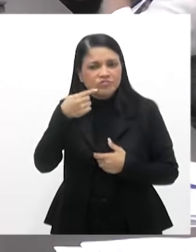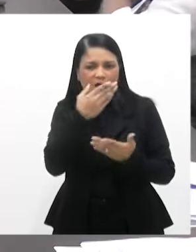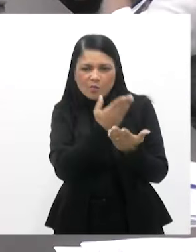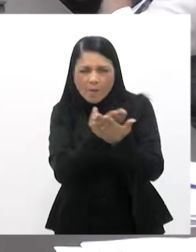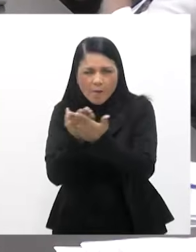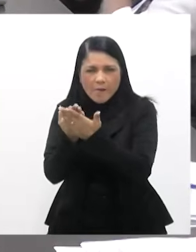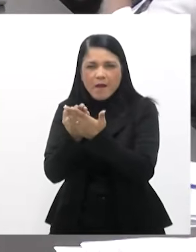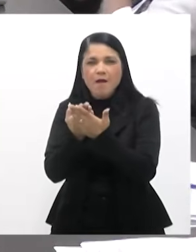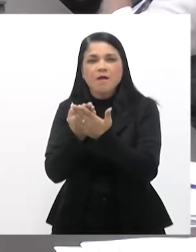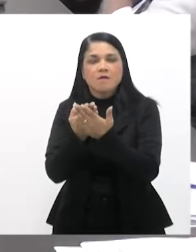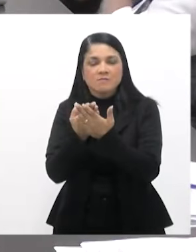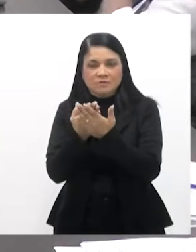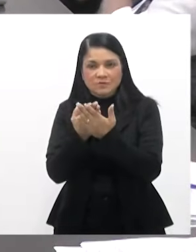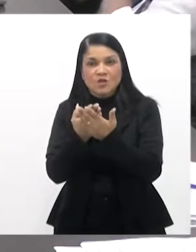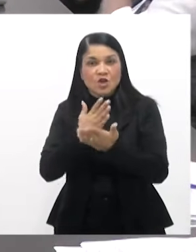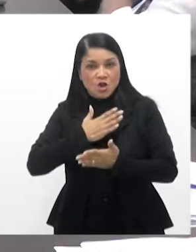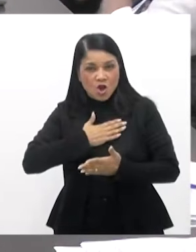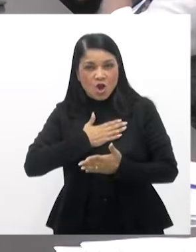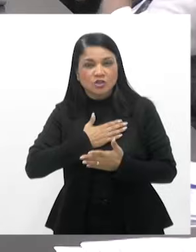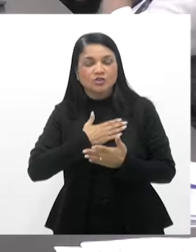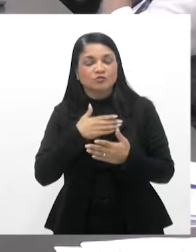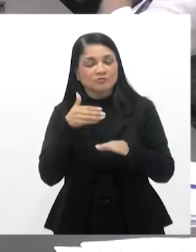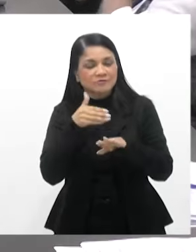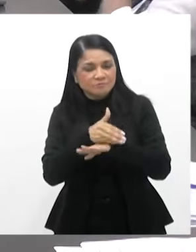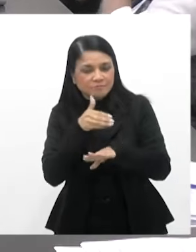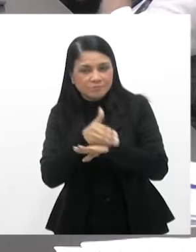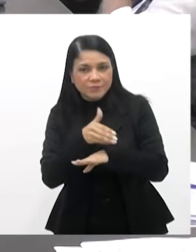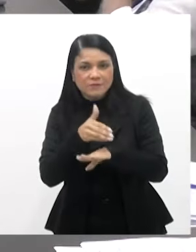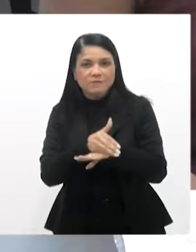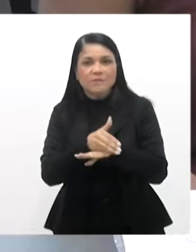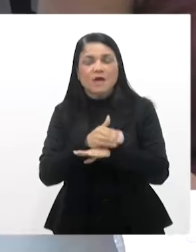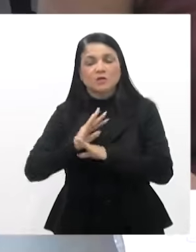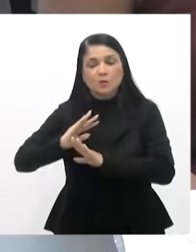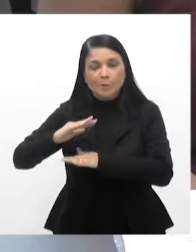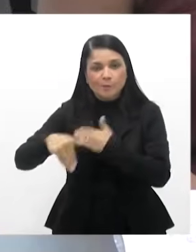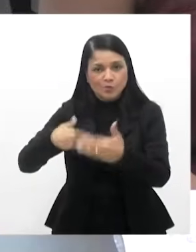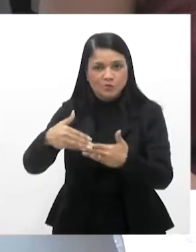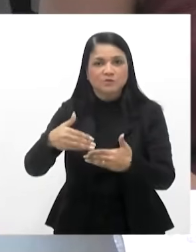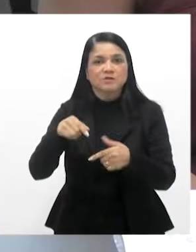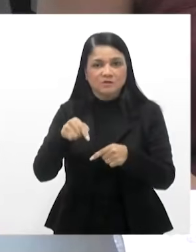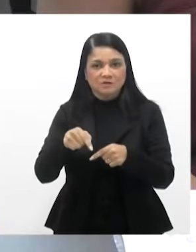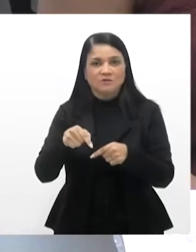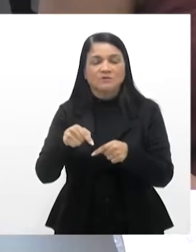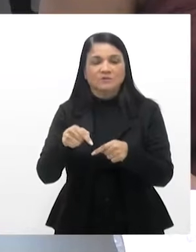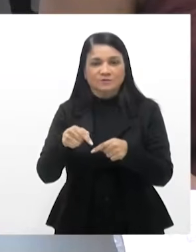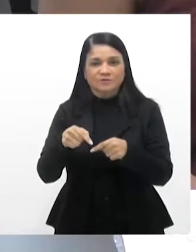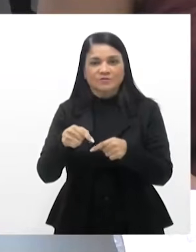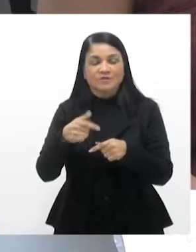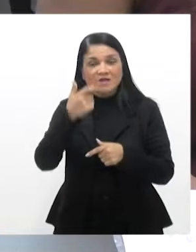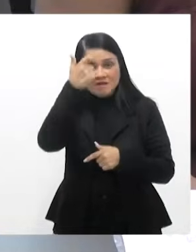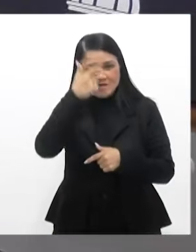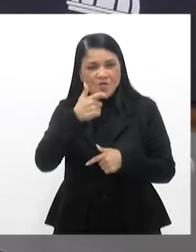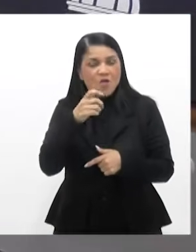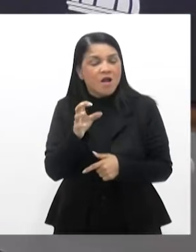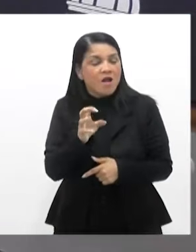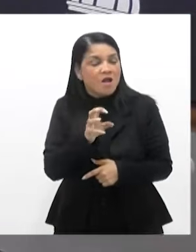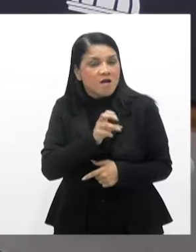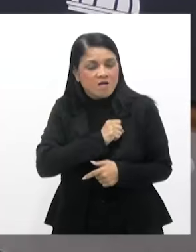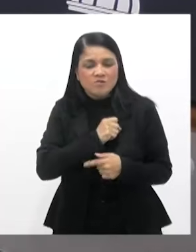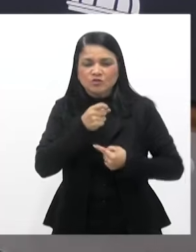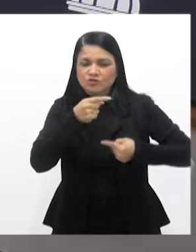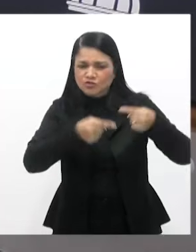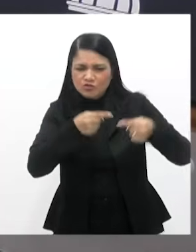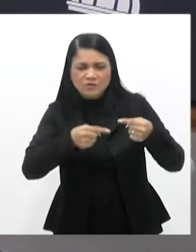e também participante desse processo, como alguém que ama a